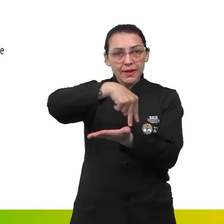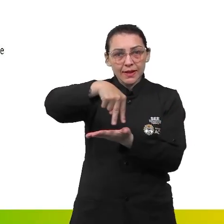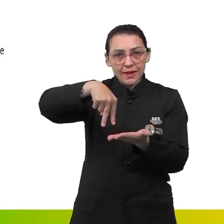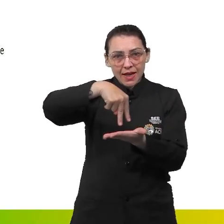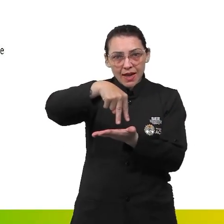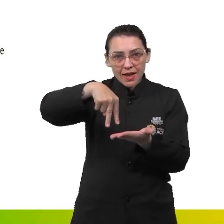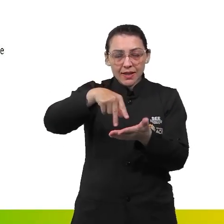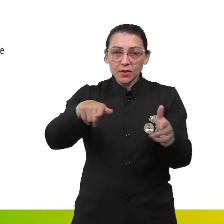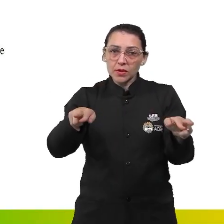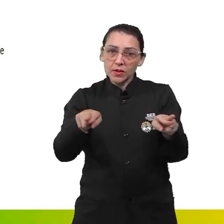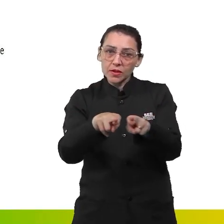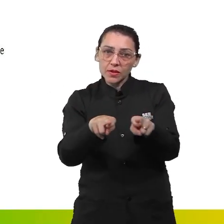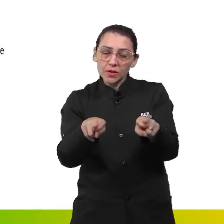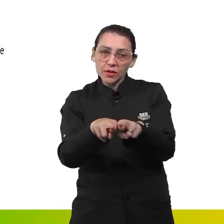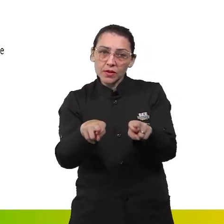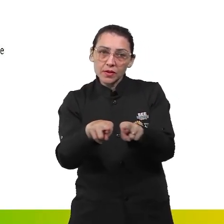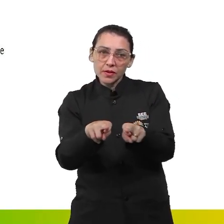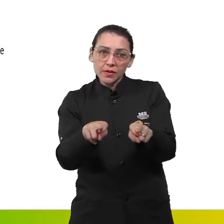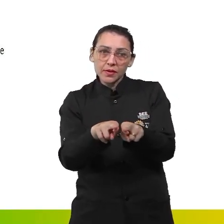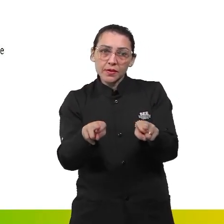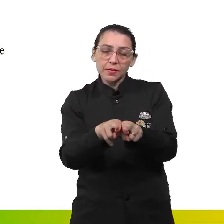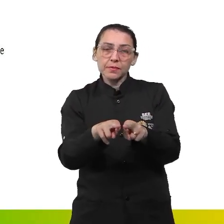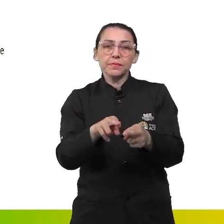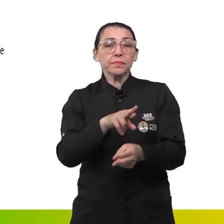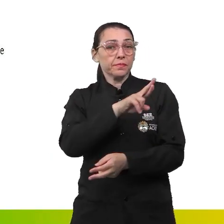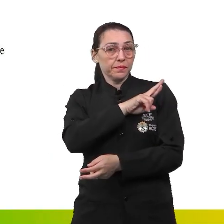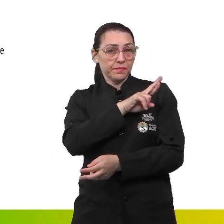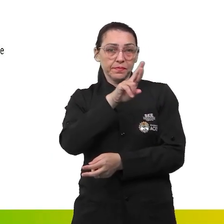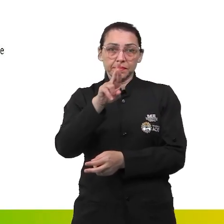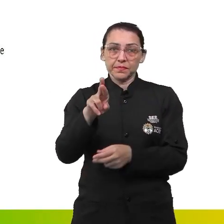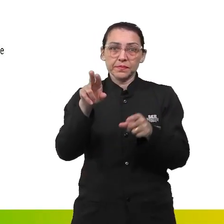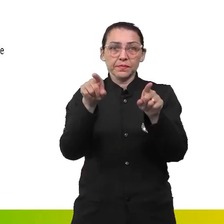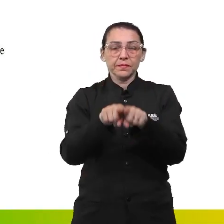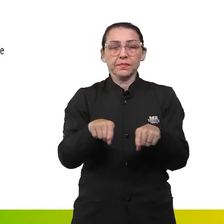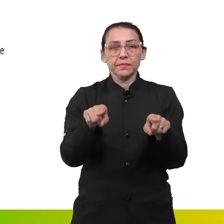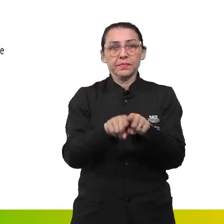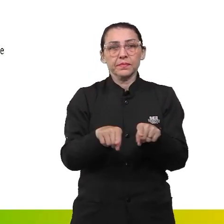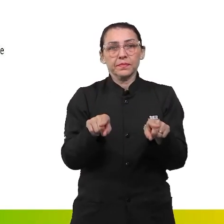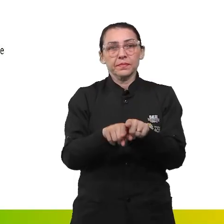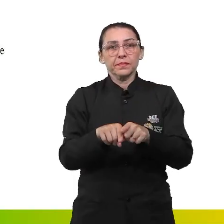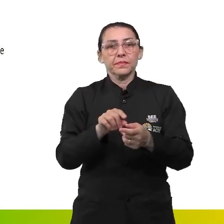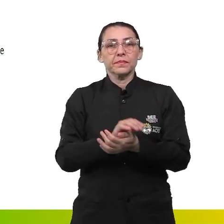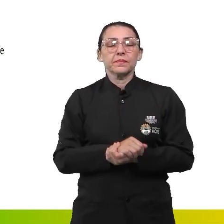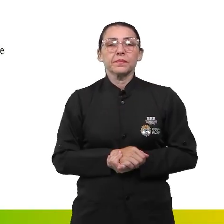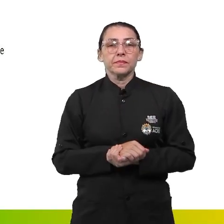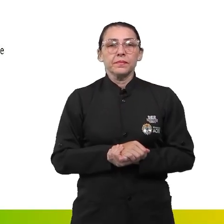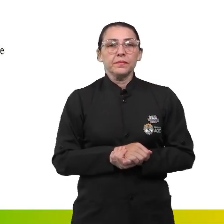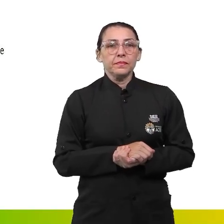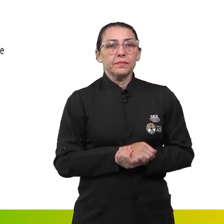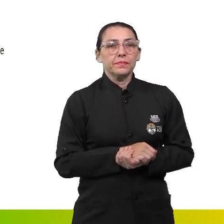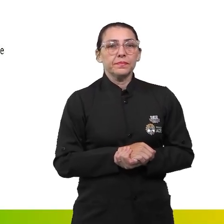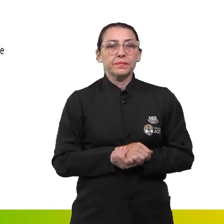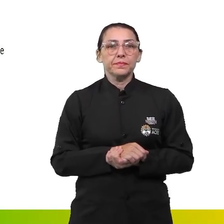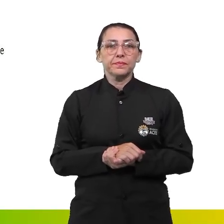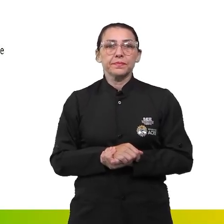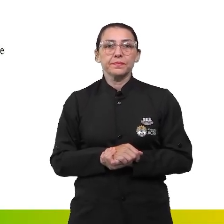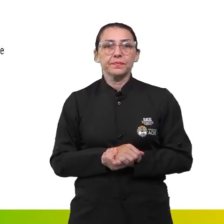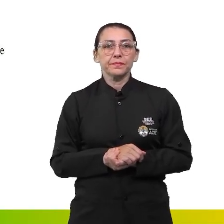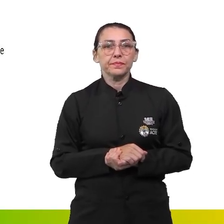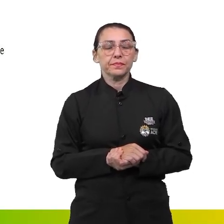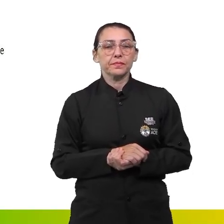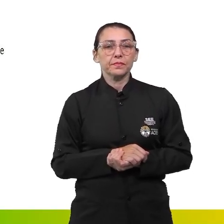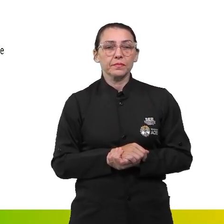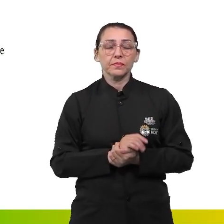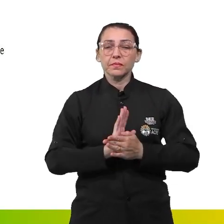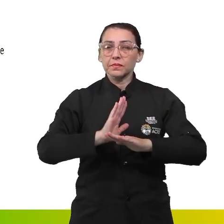seus ritmos, com a dança, com as religiões de matriz africana. E